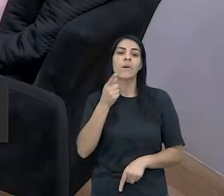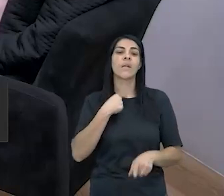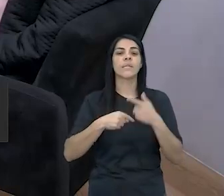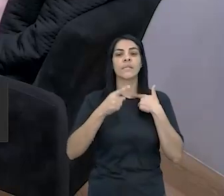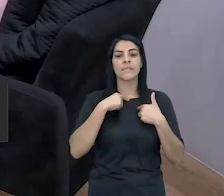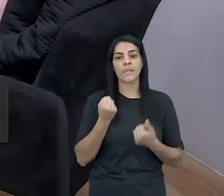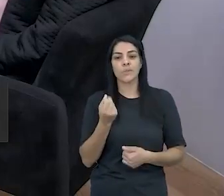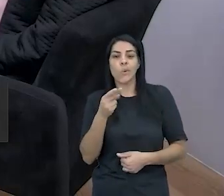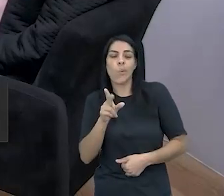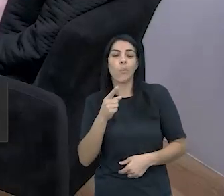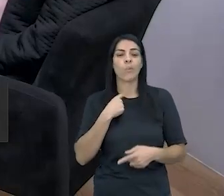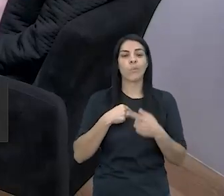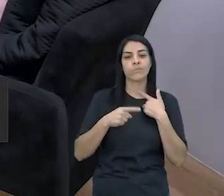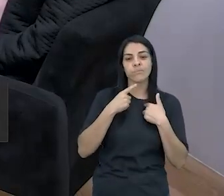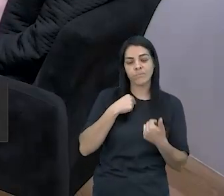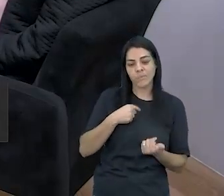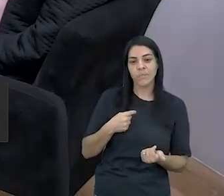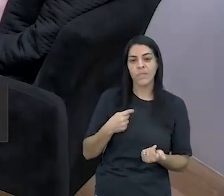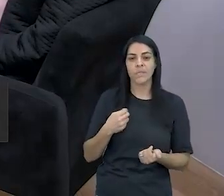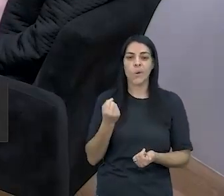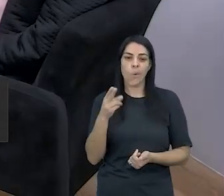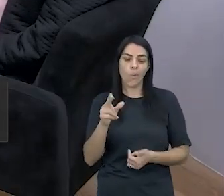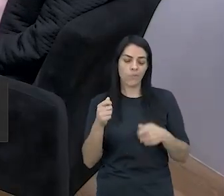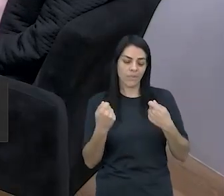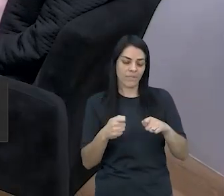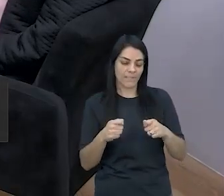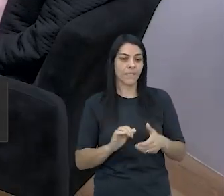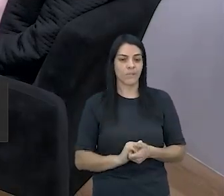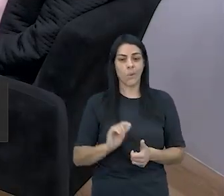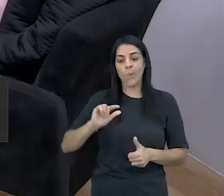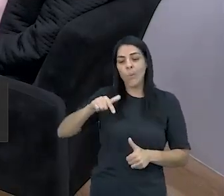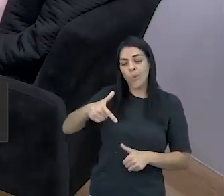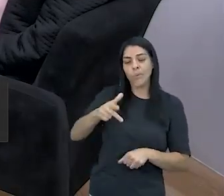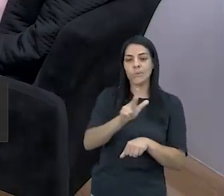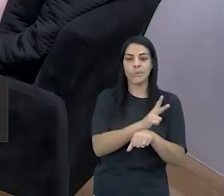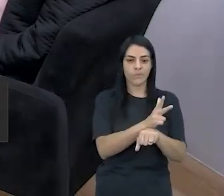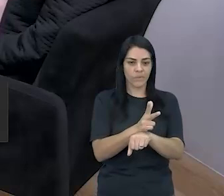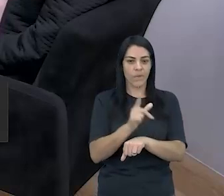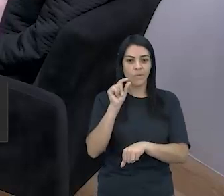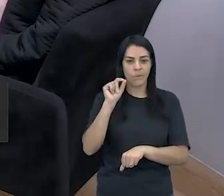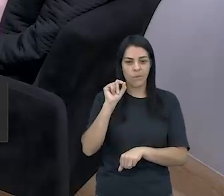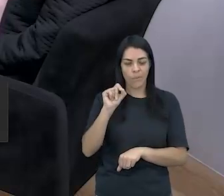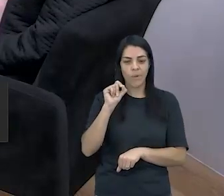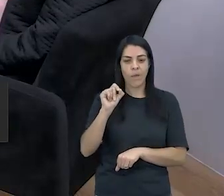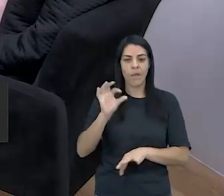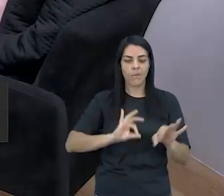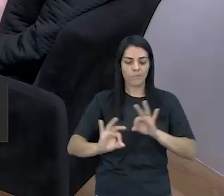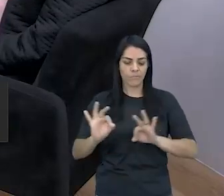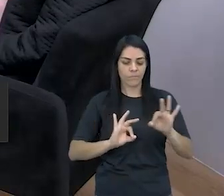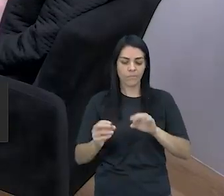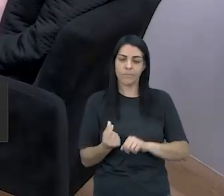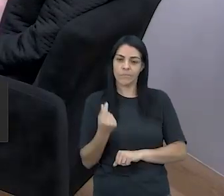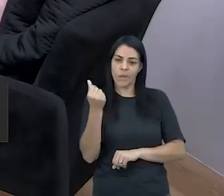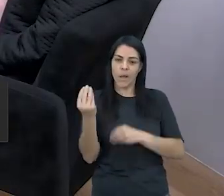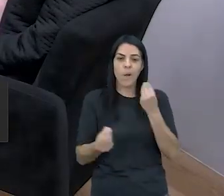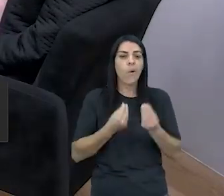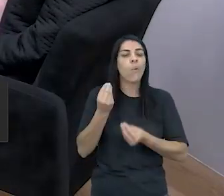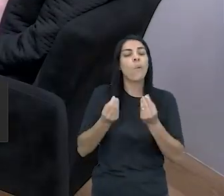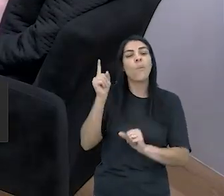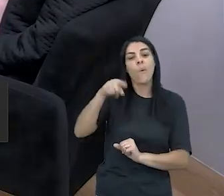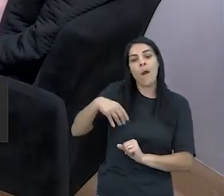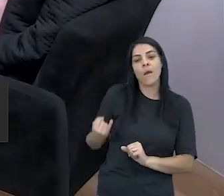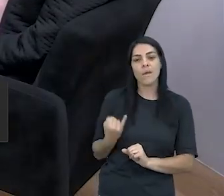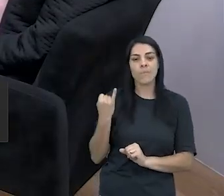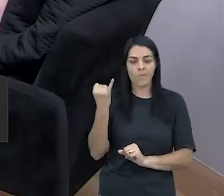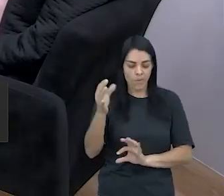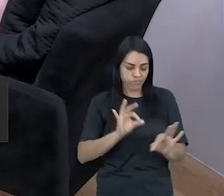ou necessidade. E depois um outro muito importante, que é o planejamento financeiro. Como é importante